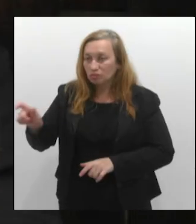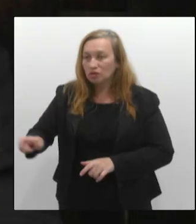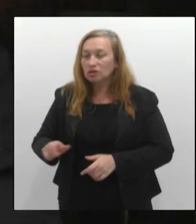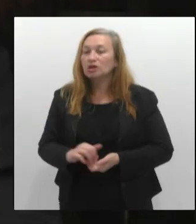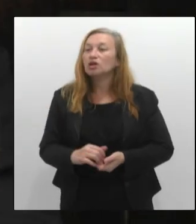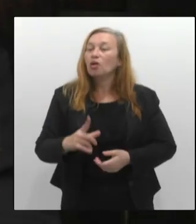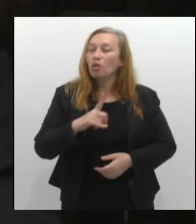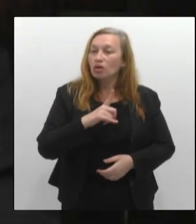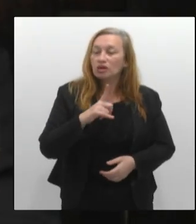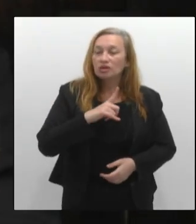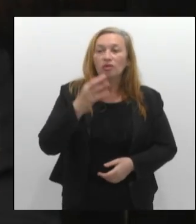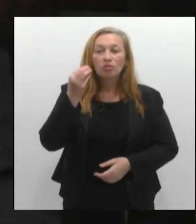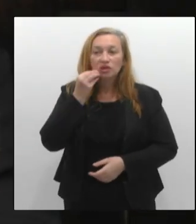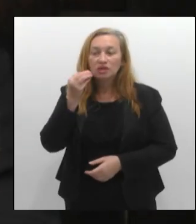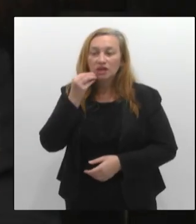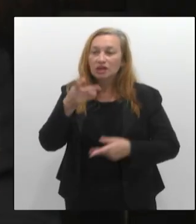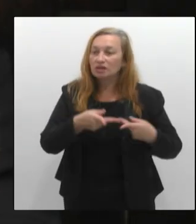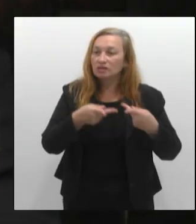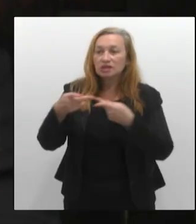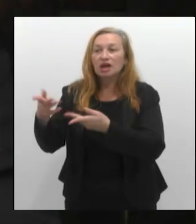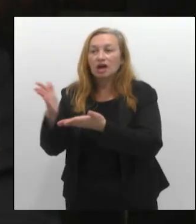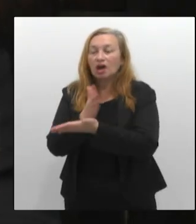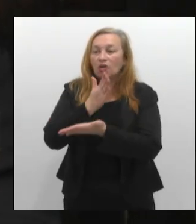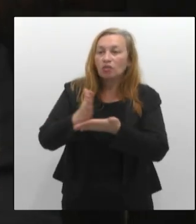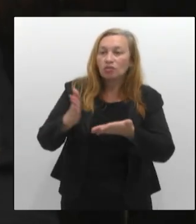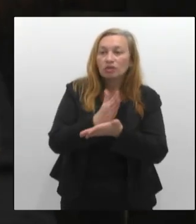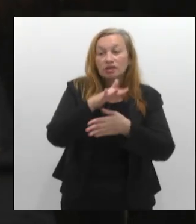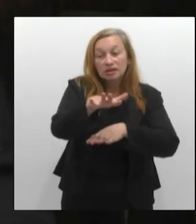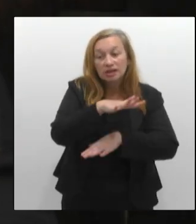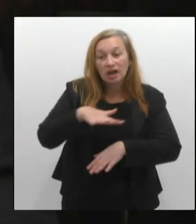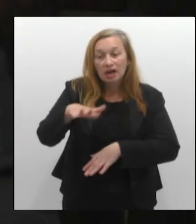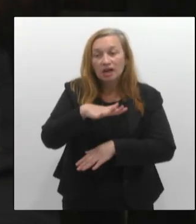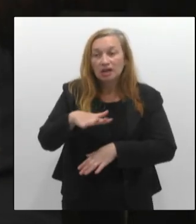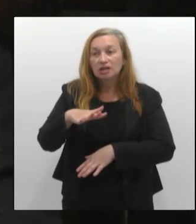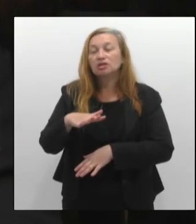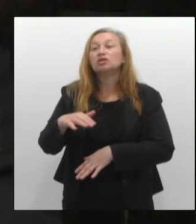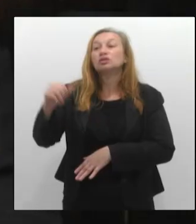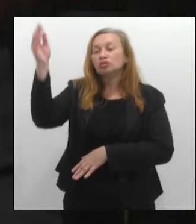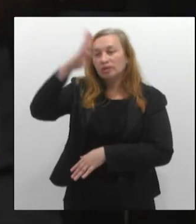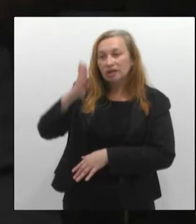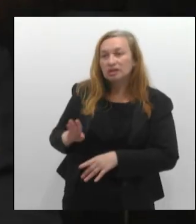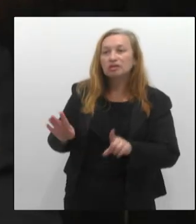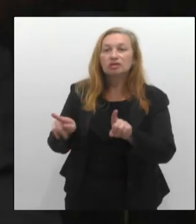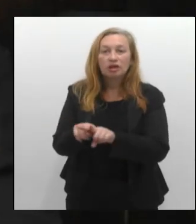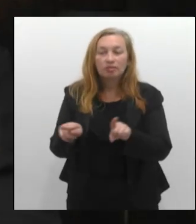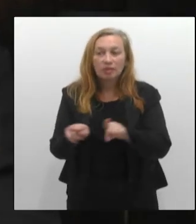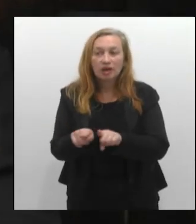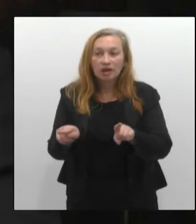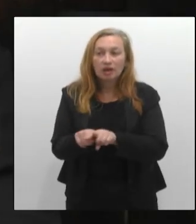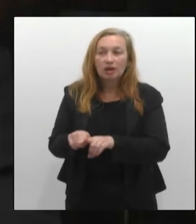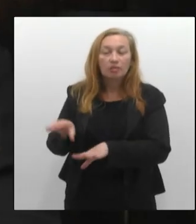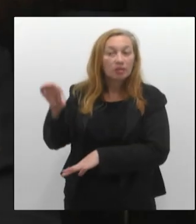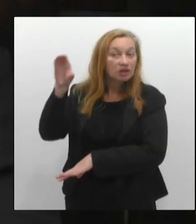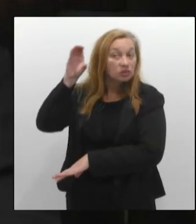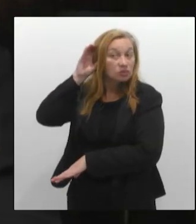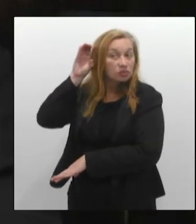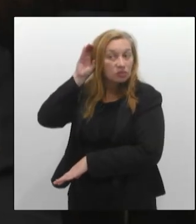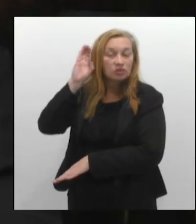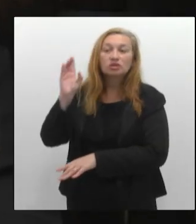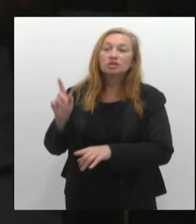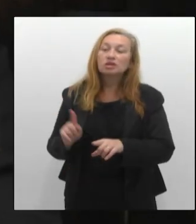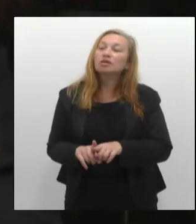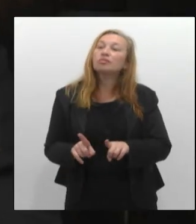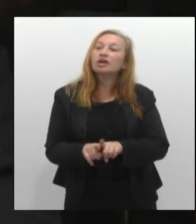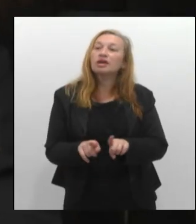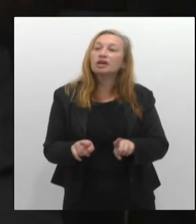a oportunidade de visitar algumas regiões do Brasil, inclusive de Mato Grosso, que faziam parte da antiga prelazia,